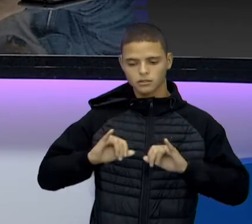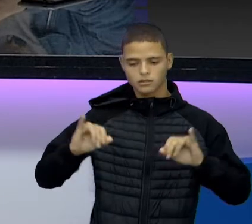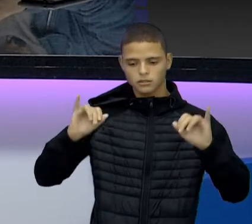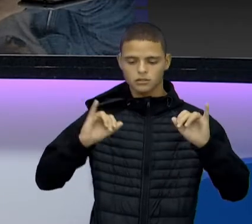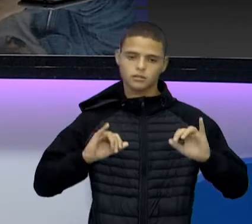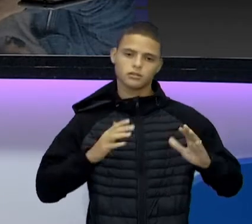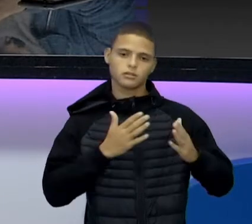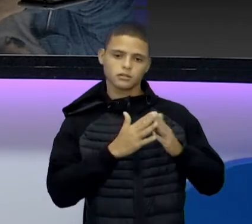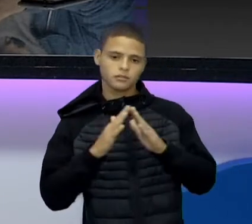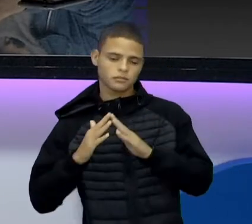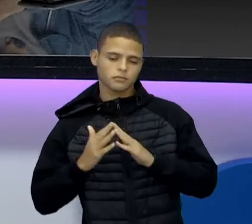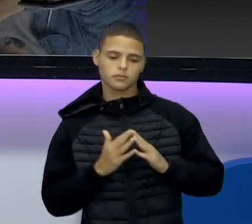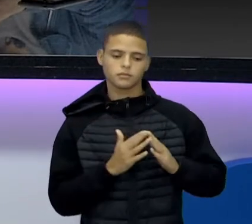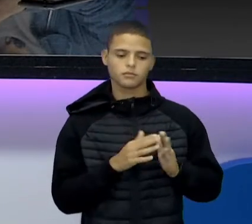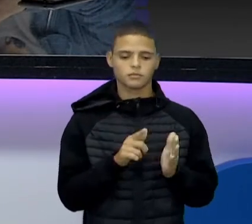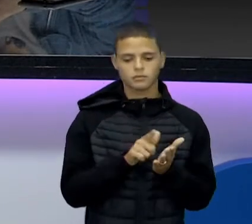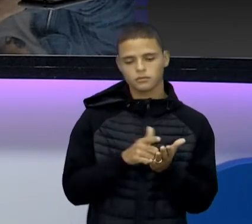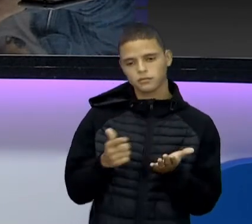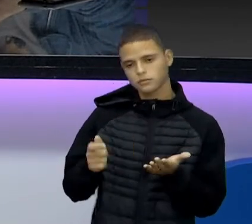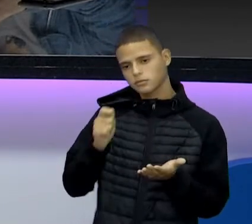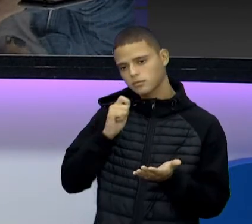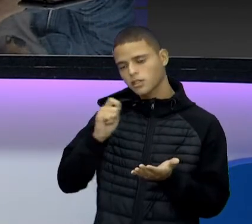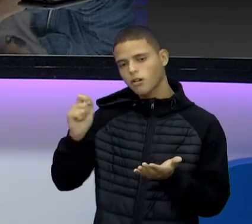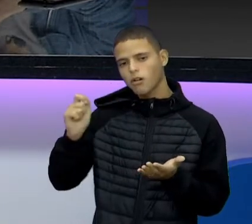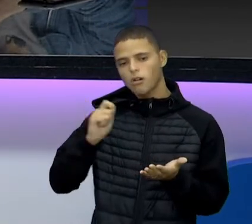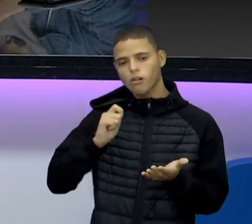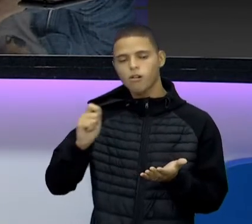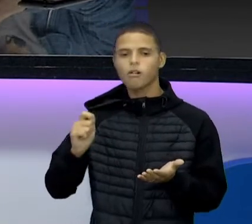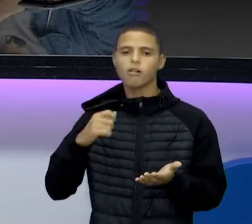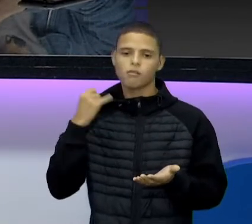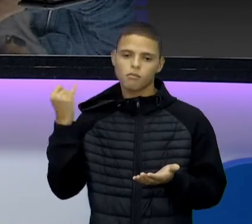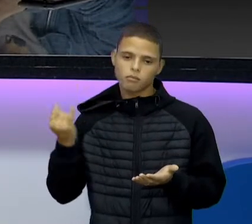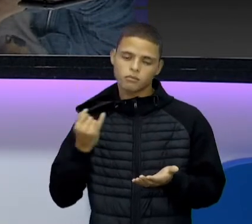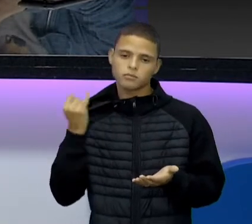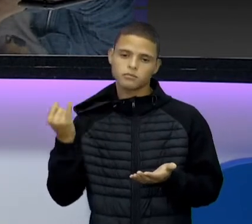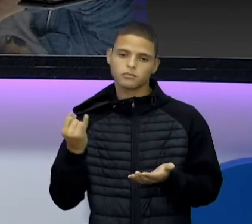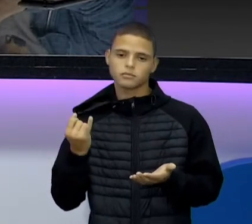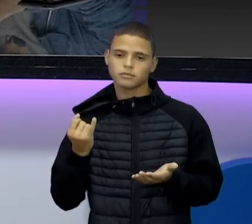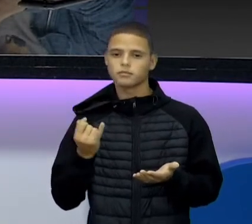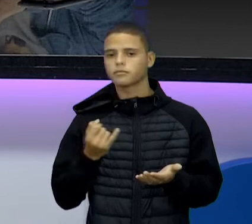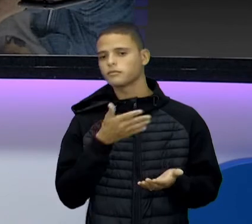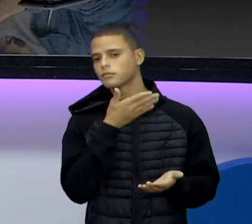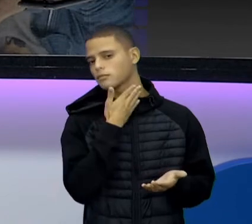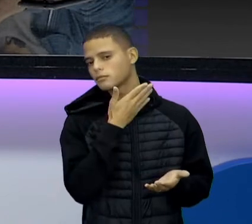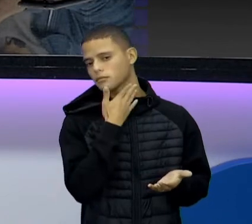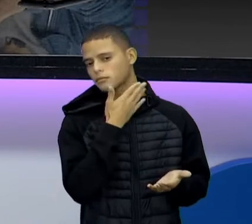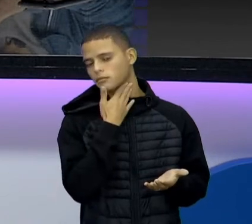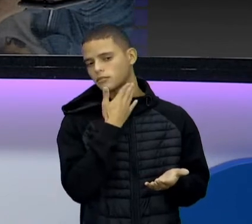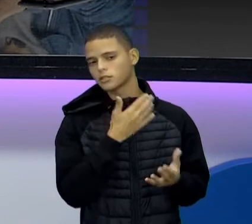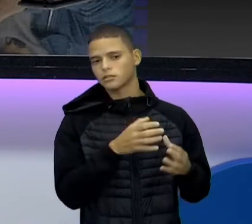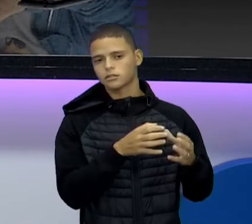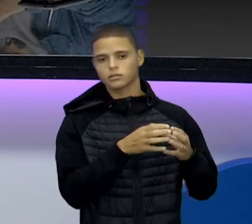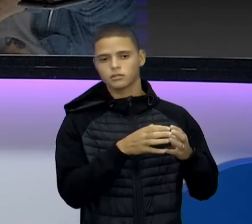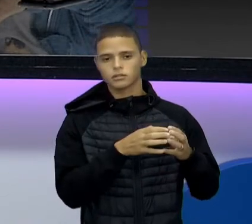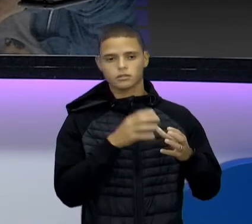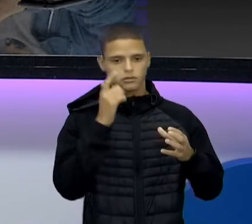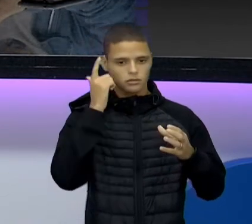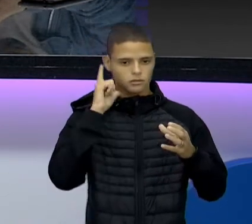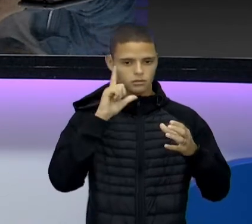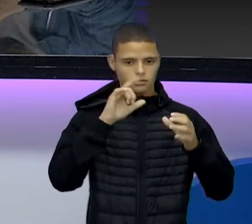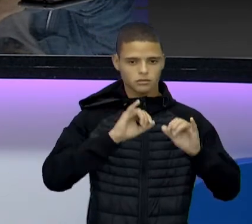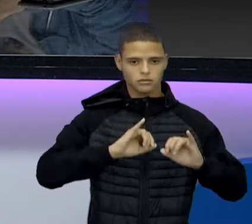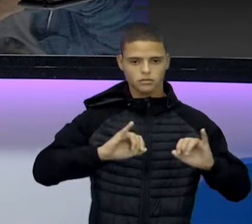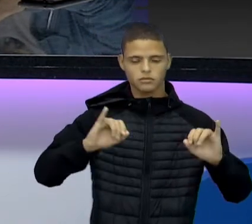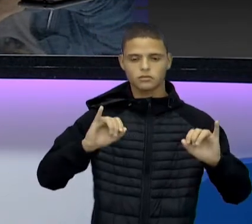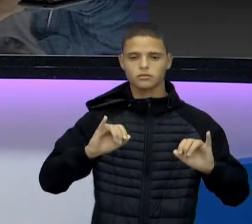é importante para isso, né? Porque é uma voz para essa sociedade, para essa comunidade e consegue divulgar a cultura local